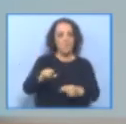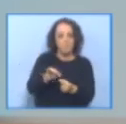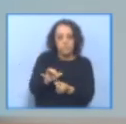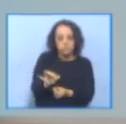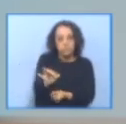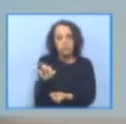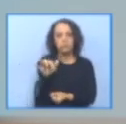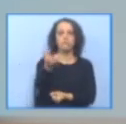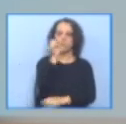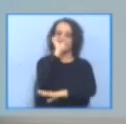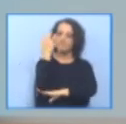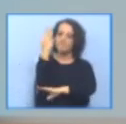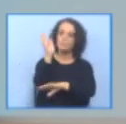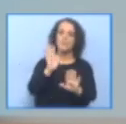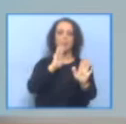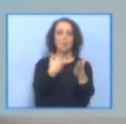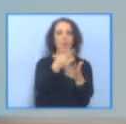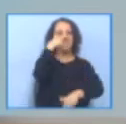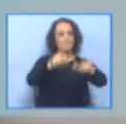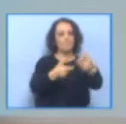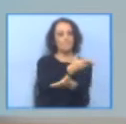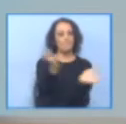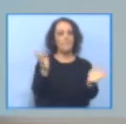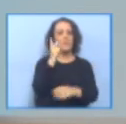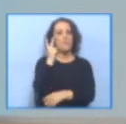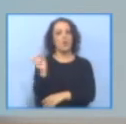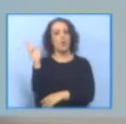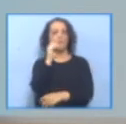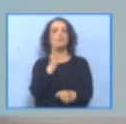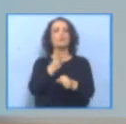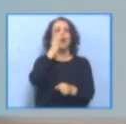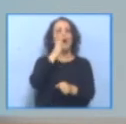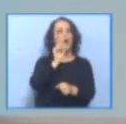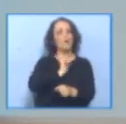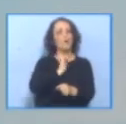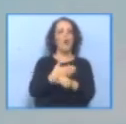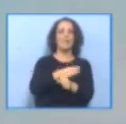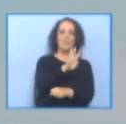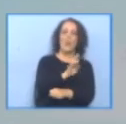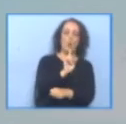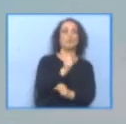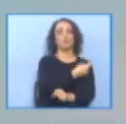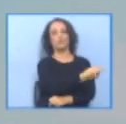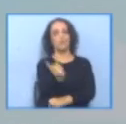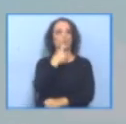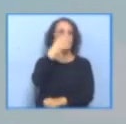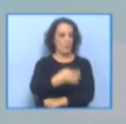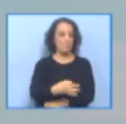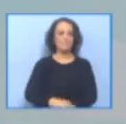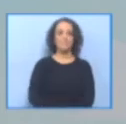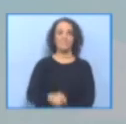àquelas populações vida nova, e aí não só a quarta, mas também o resto das secções E esta dimensão